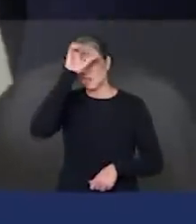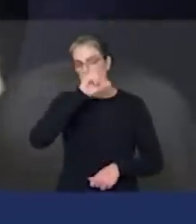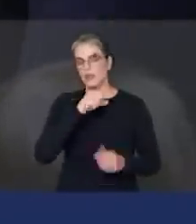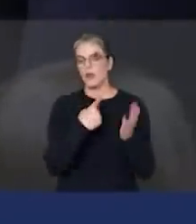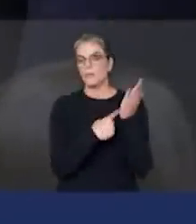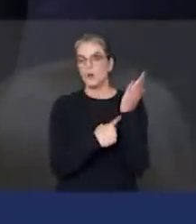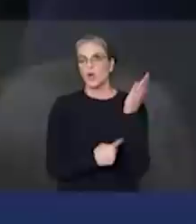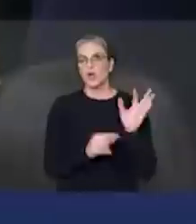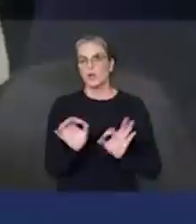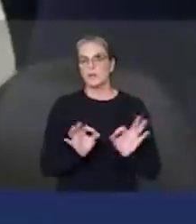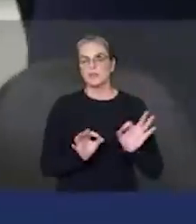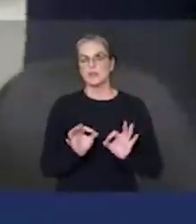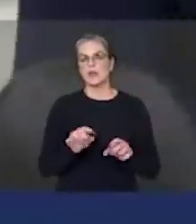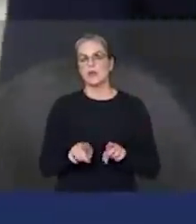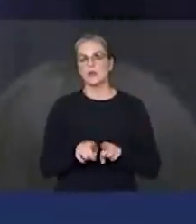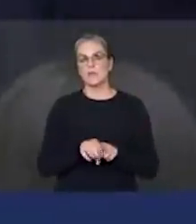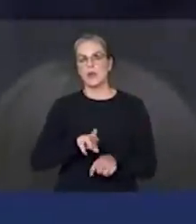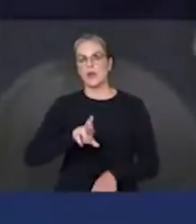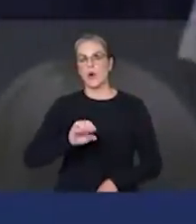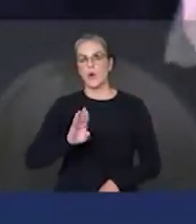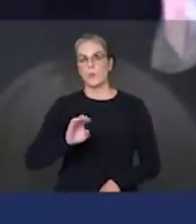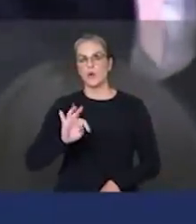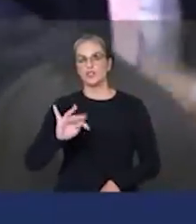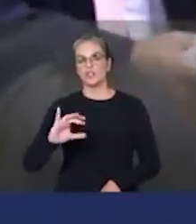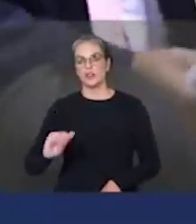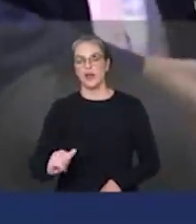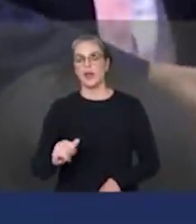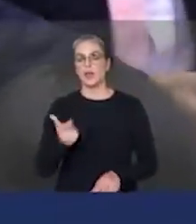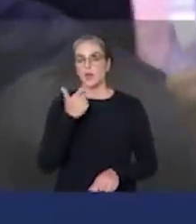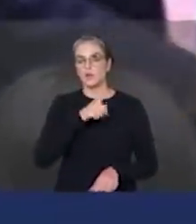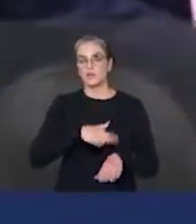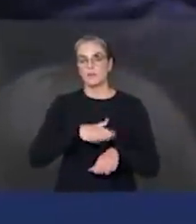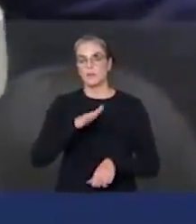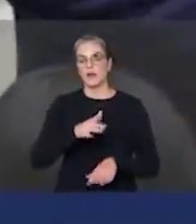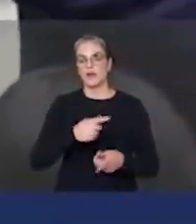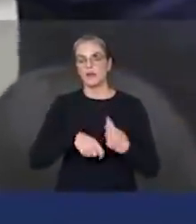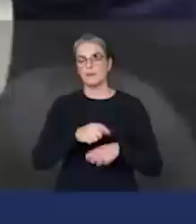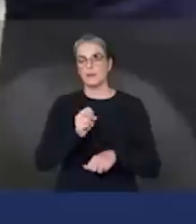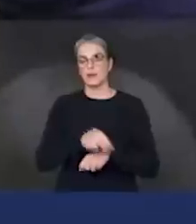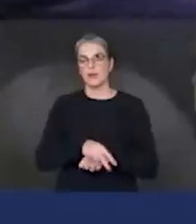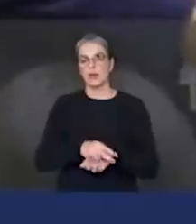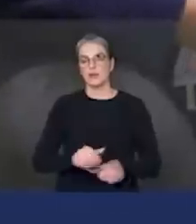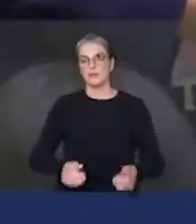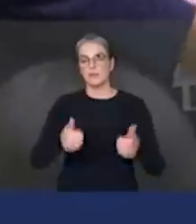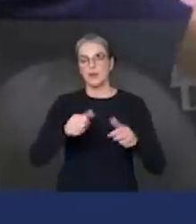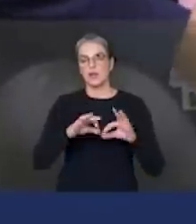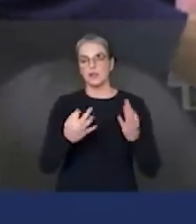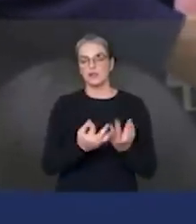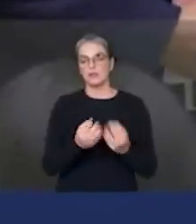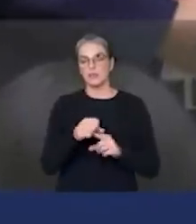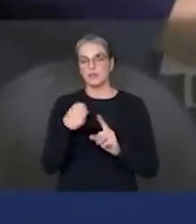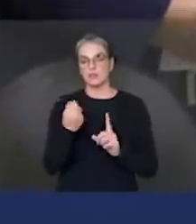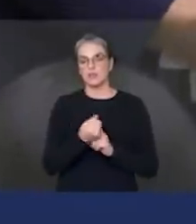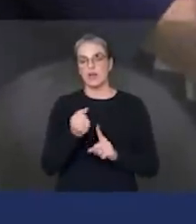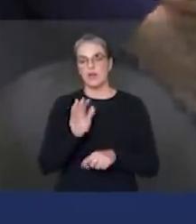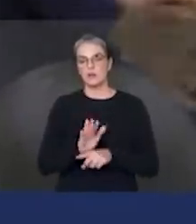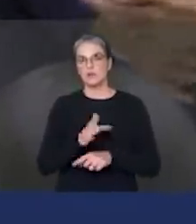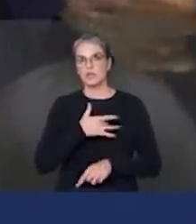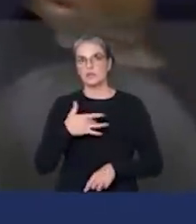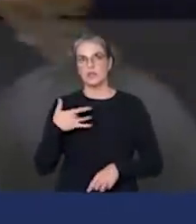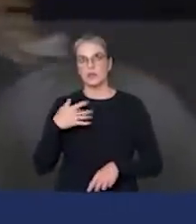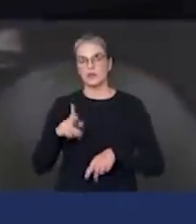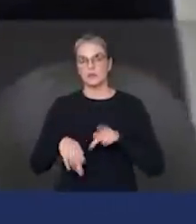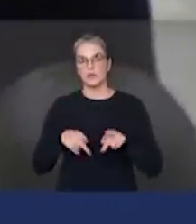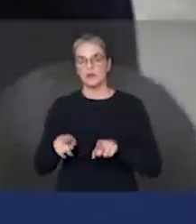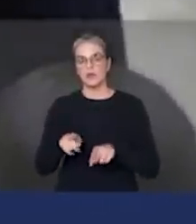robótica e que também a gente consiga gerar Mais Emprego renda ascensão social e contribuir com a nossa saúde pública também que utiliza